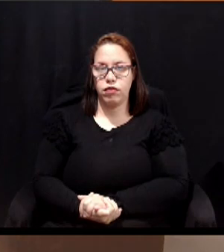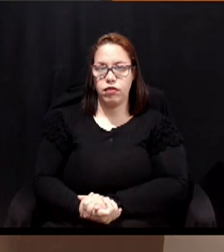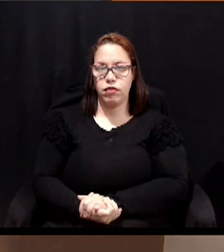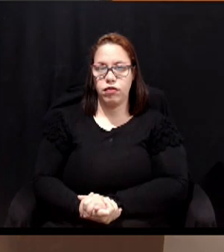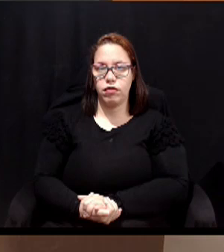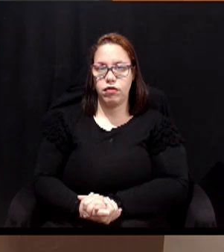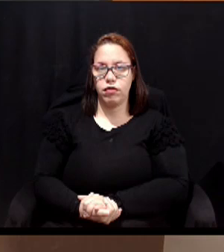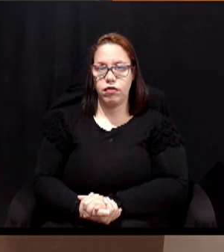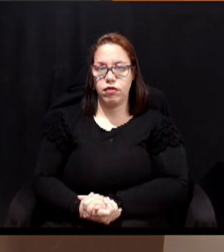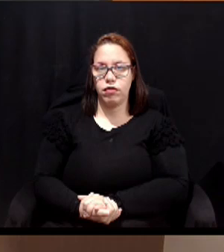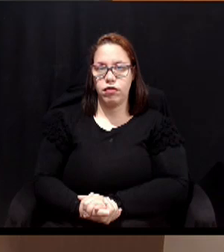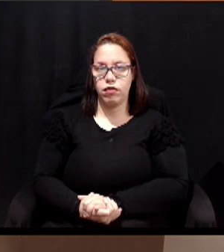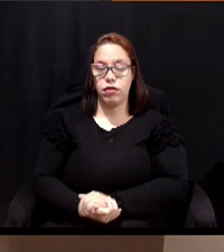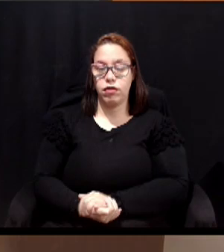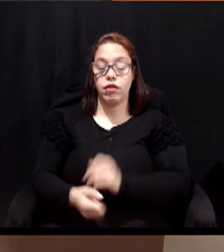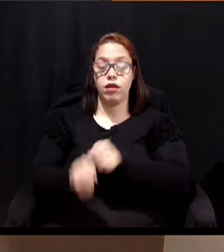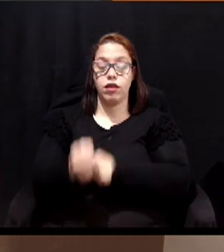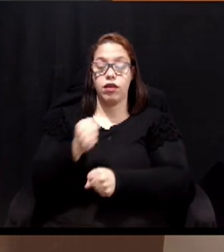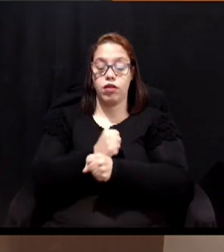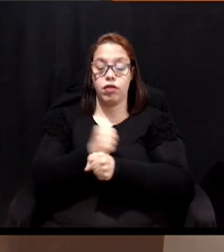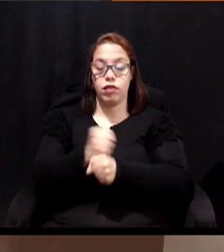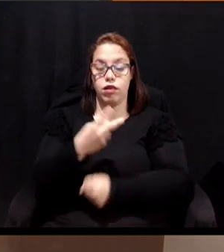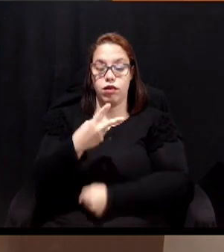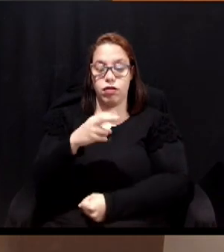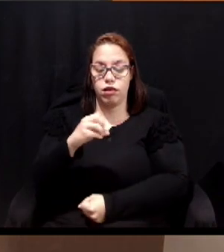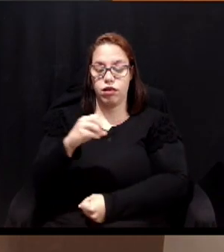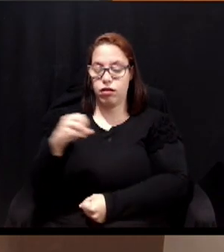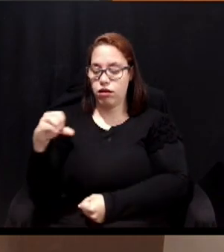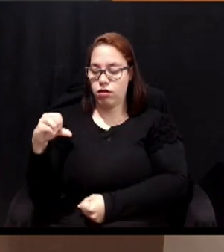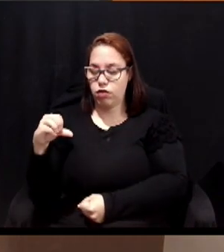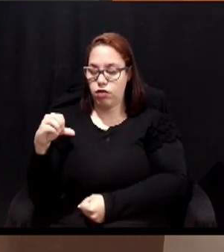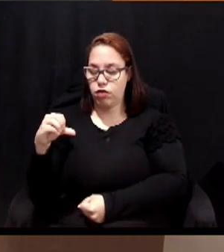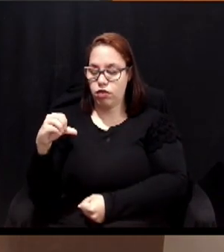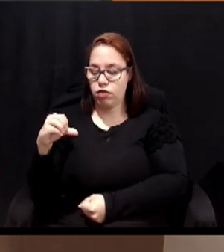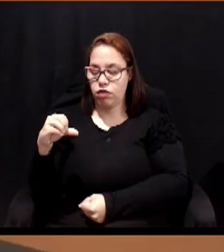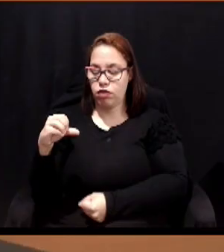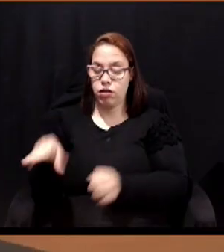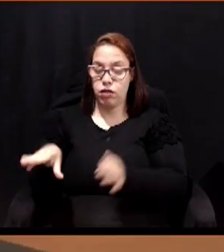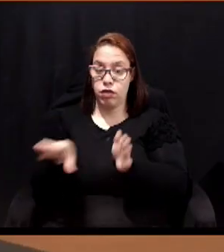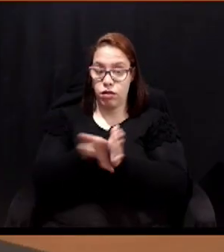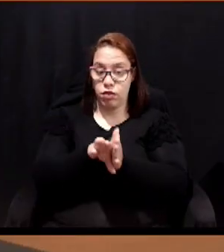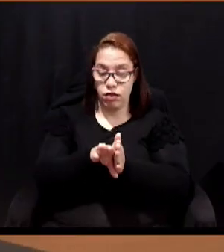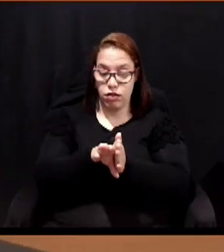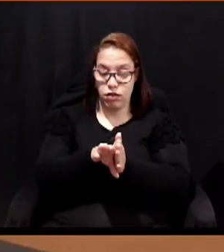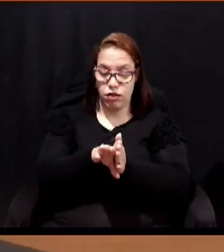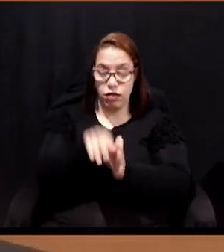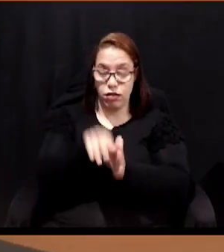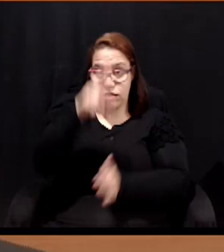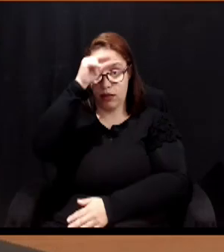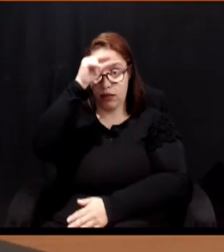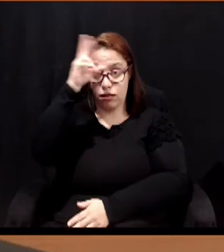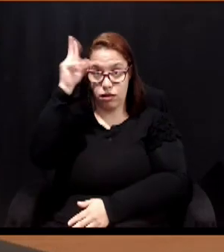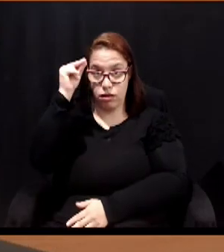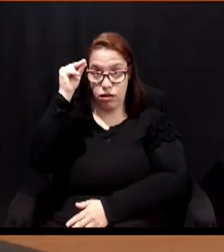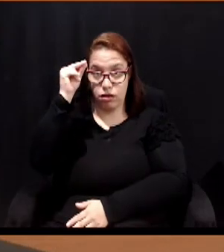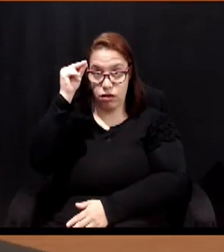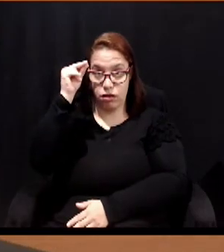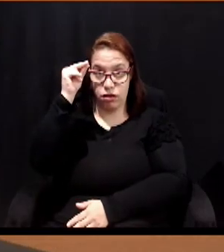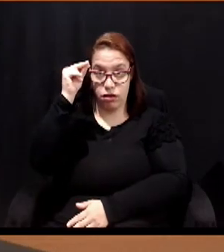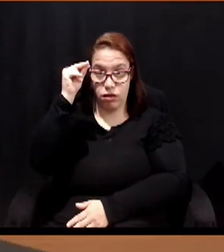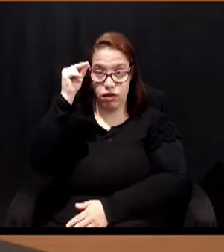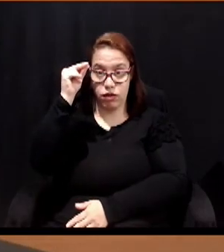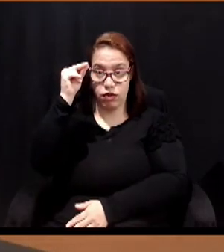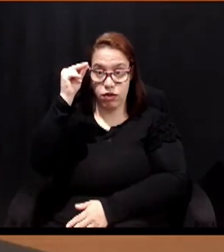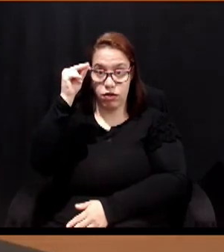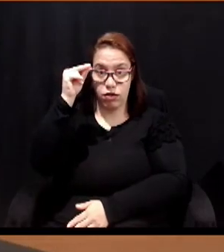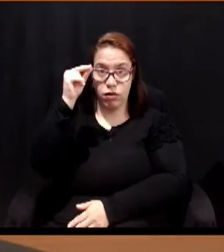no ano de 2009, né, eu vinha com o prefeito atual, com o prefeito da época